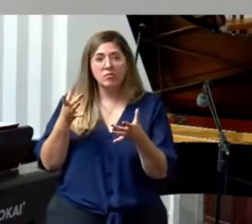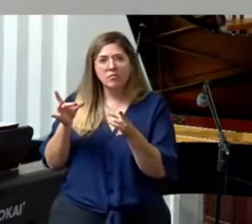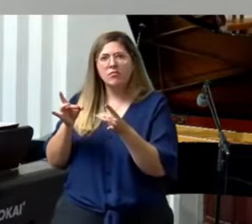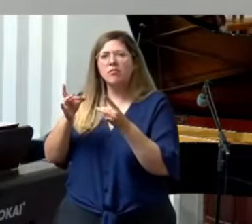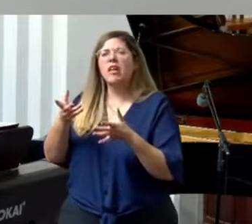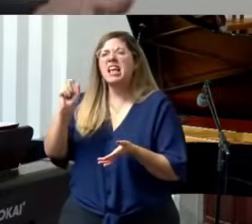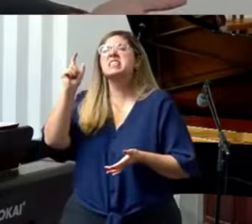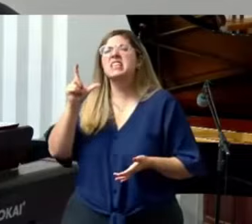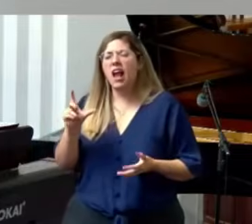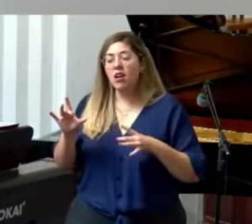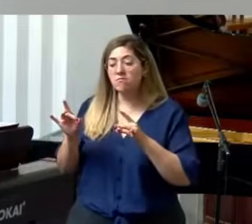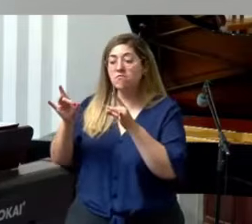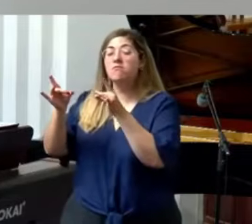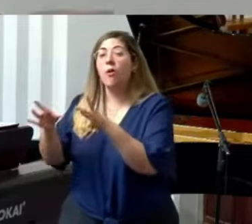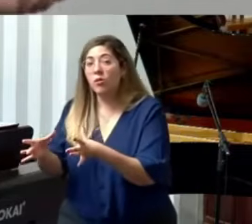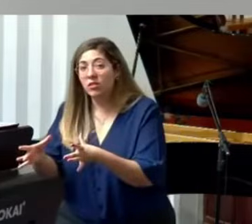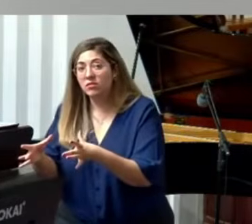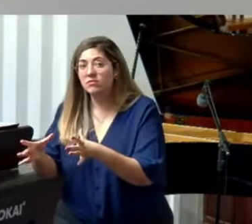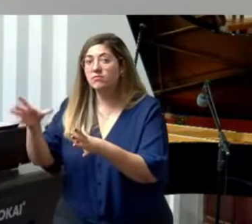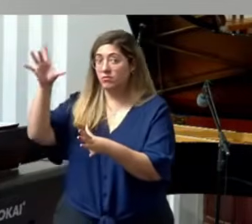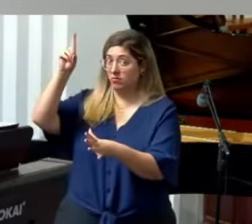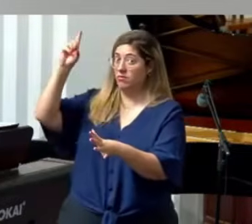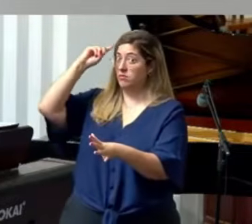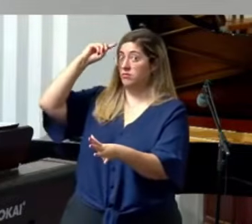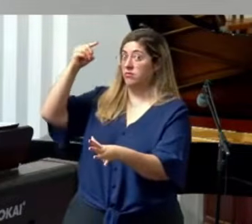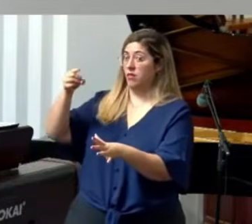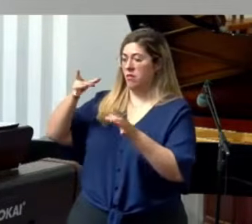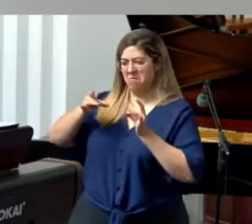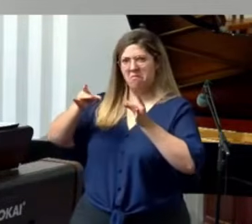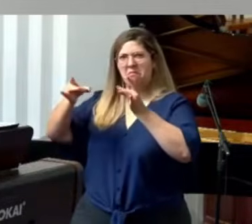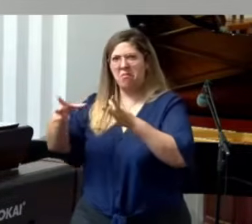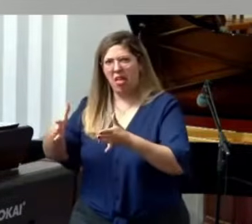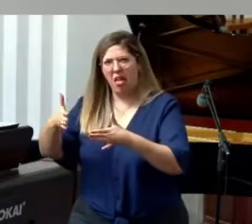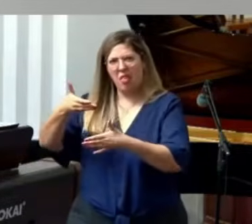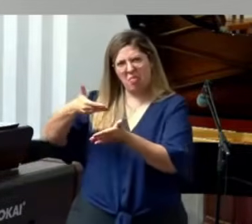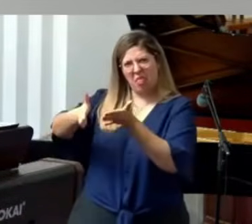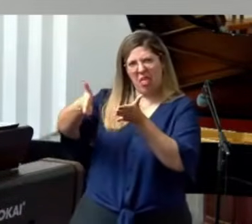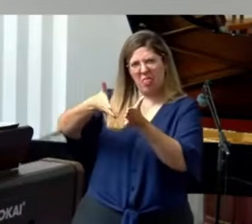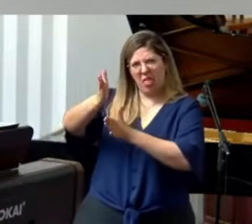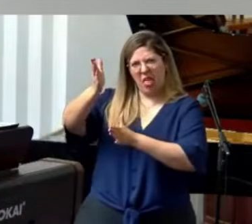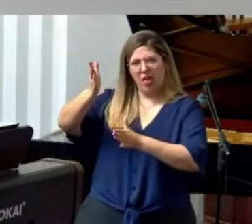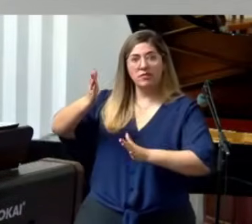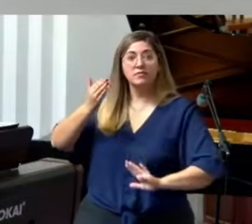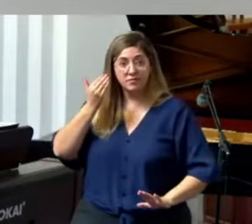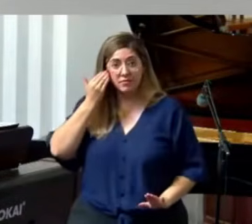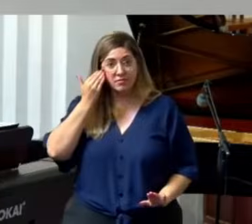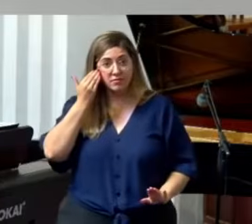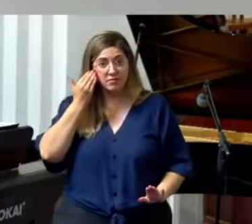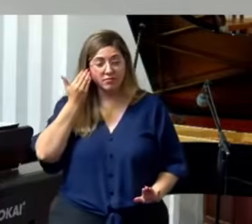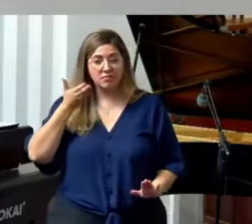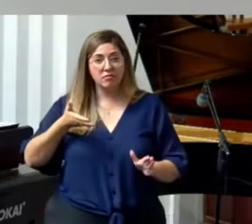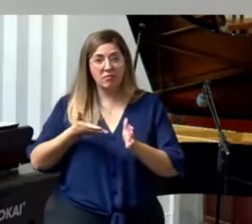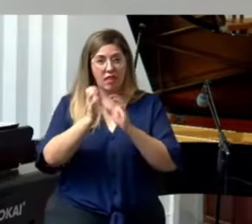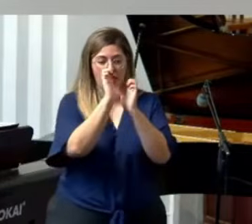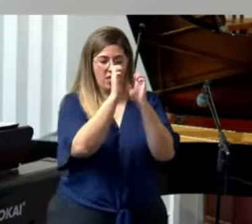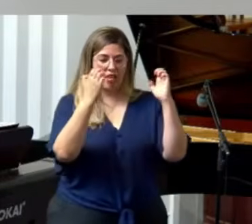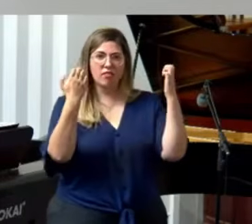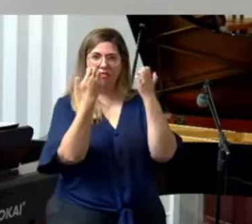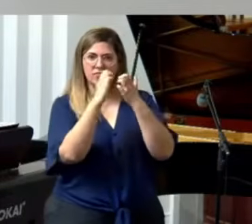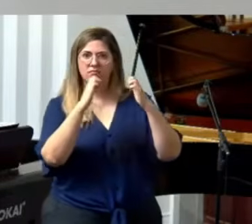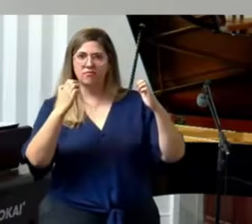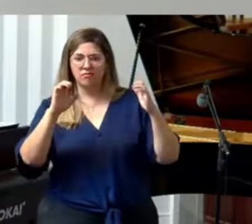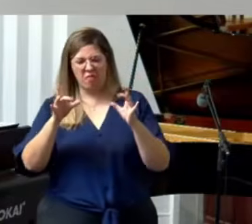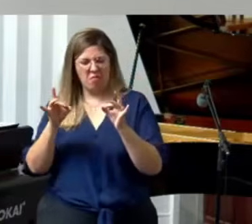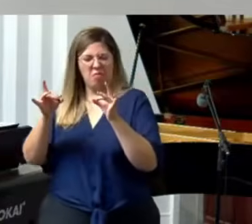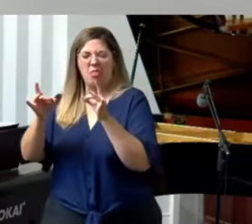jardim é Deus. Quem é expulso do jardim é o homem. Para onde o ser humano está sendo expulso? Para fora do jardim.